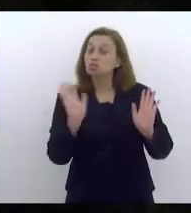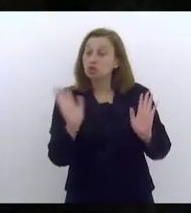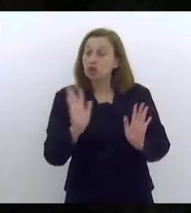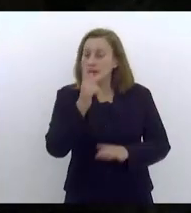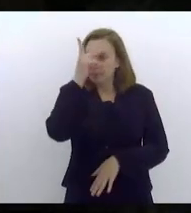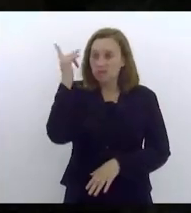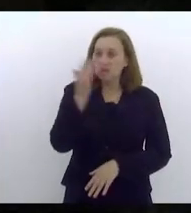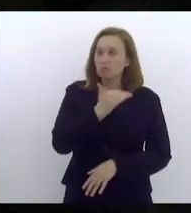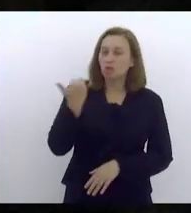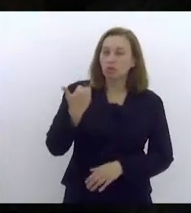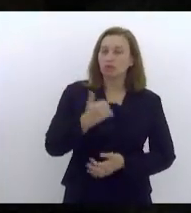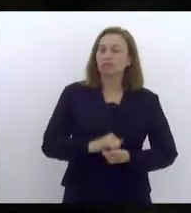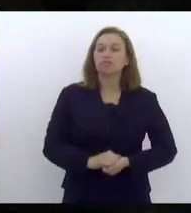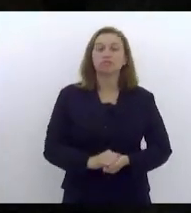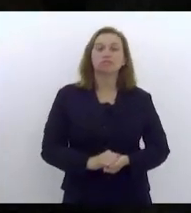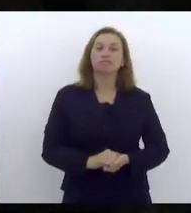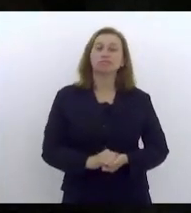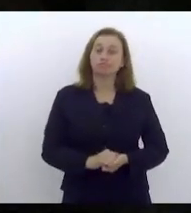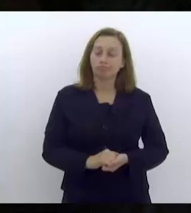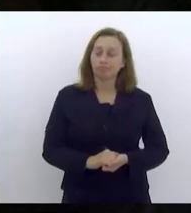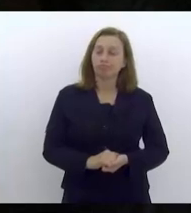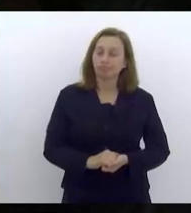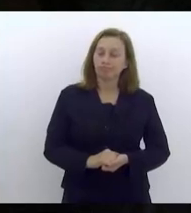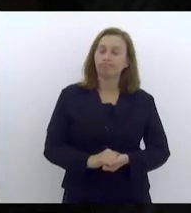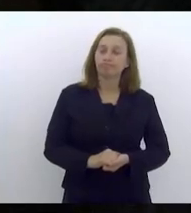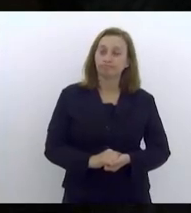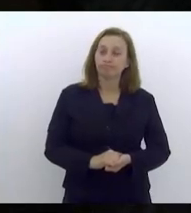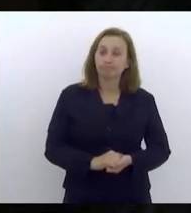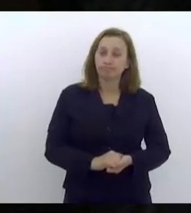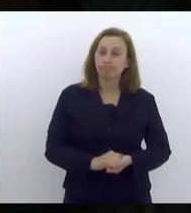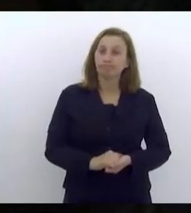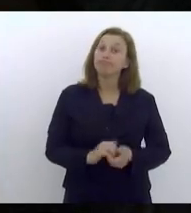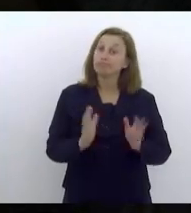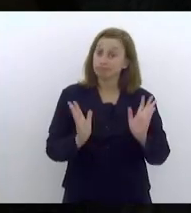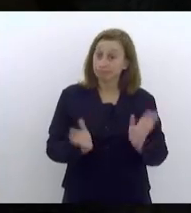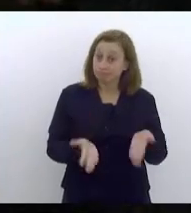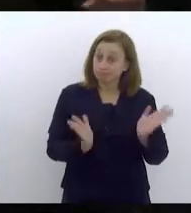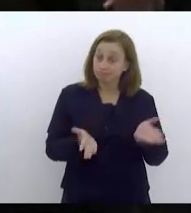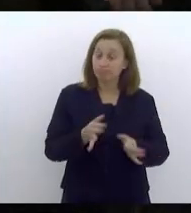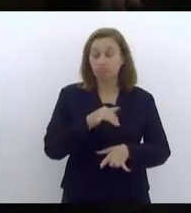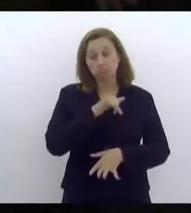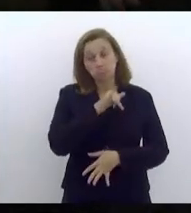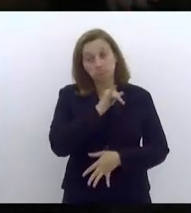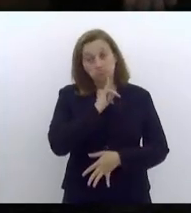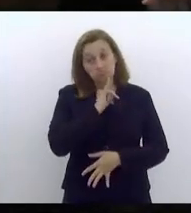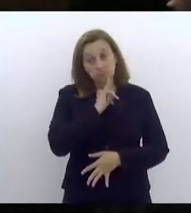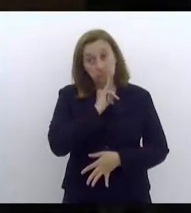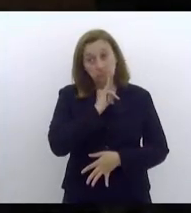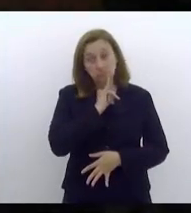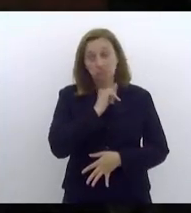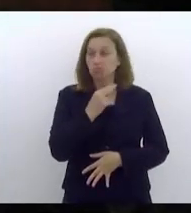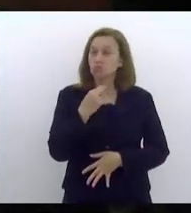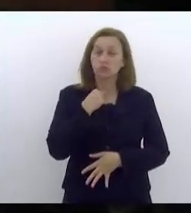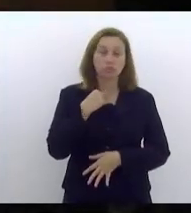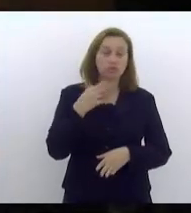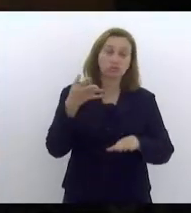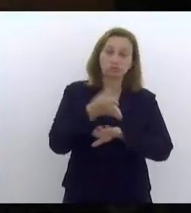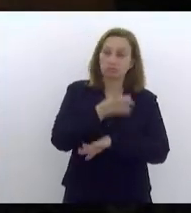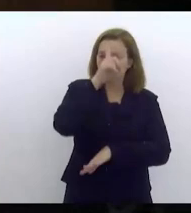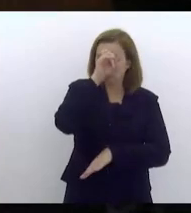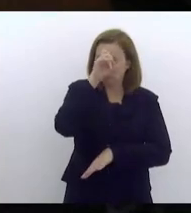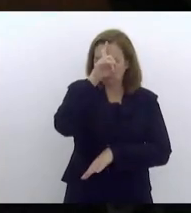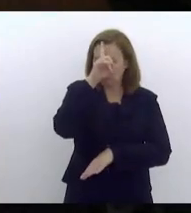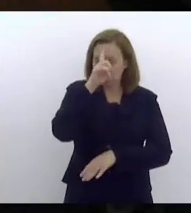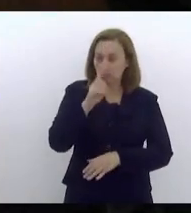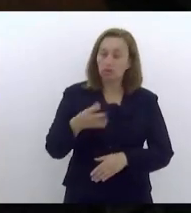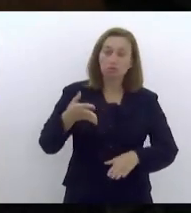a qualquer a um membro das religiões de matriz africana que hoje, infelizmente, não estão podendo adentrar os hospitais,